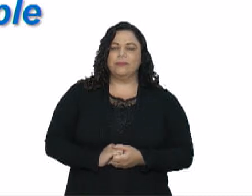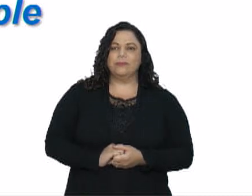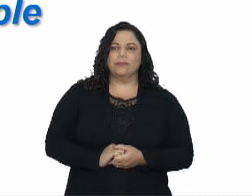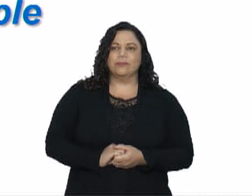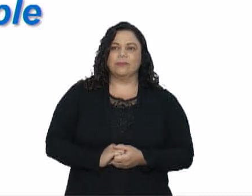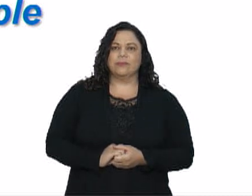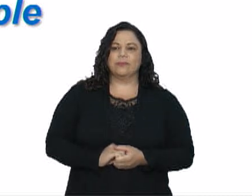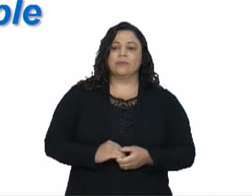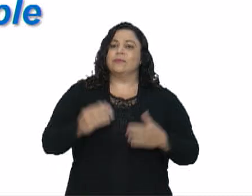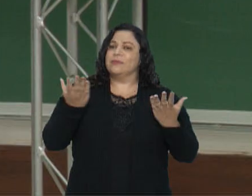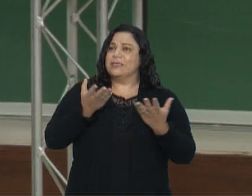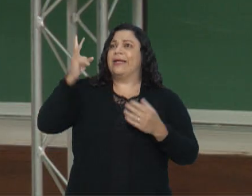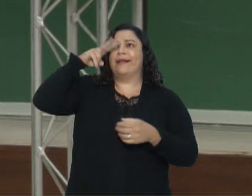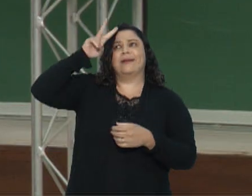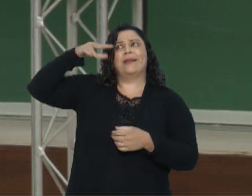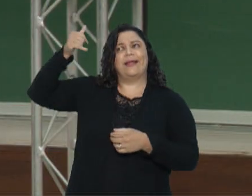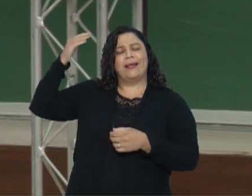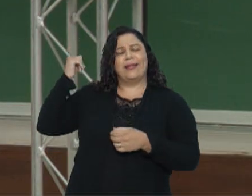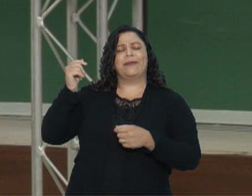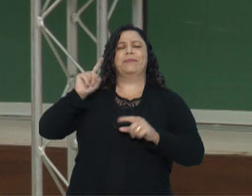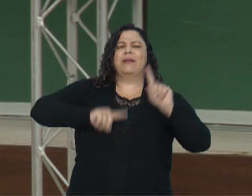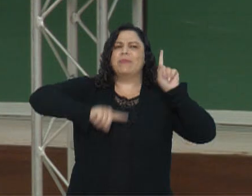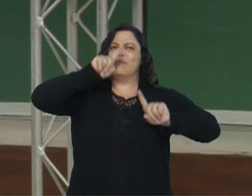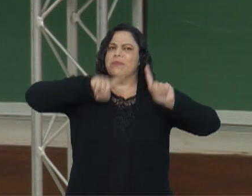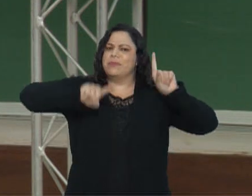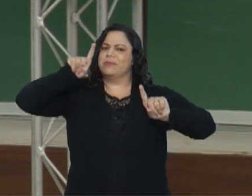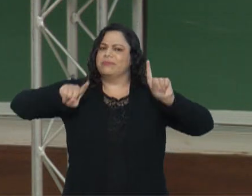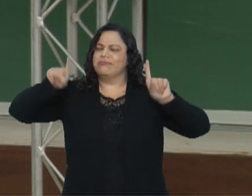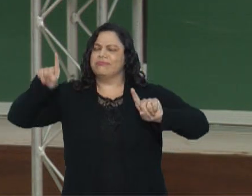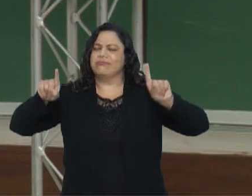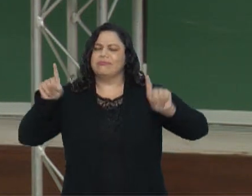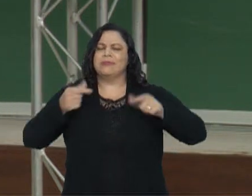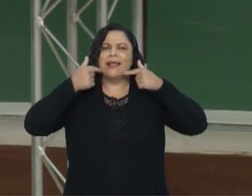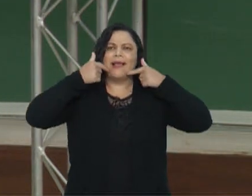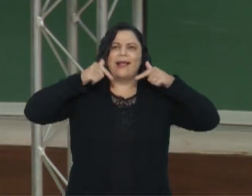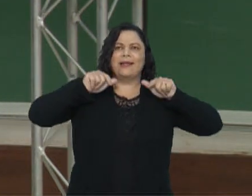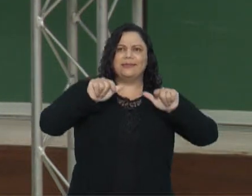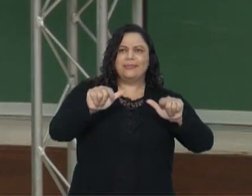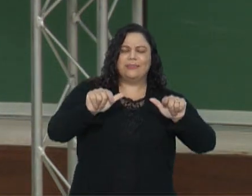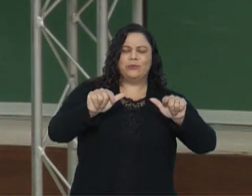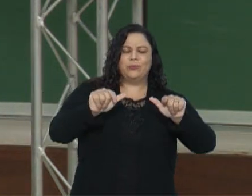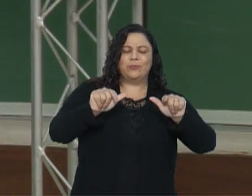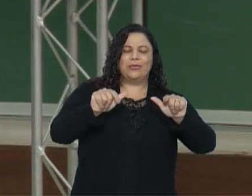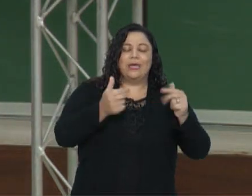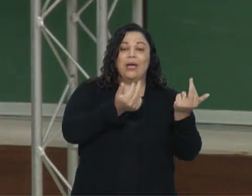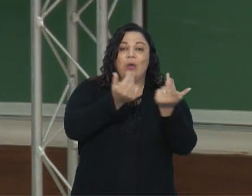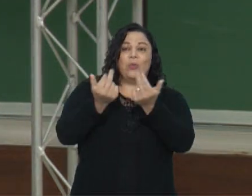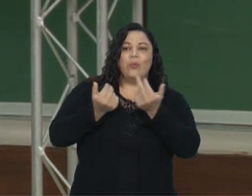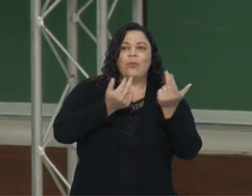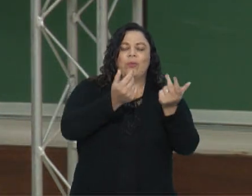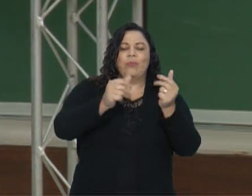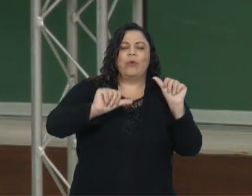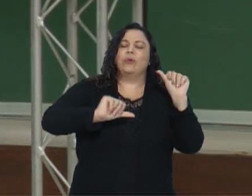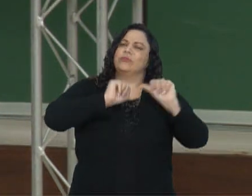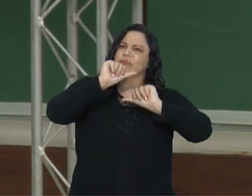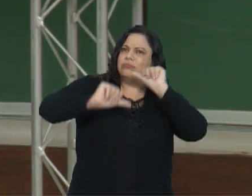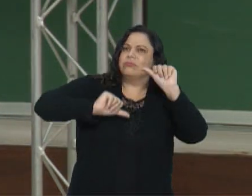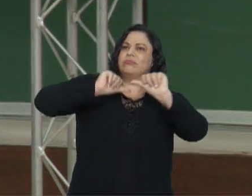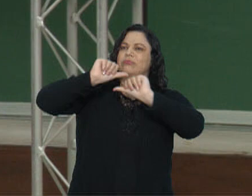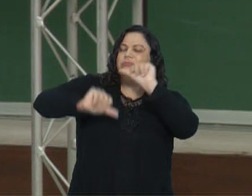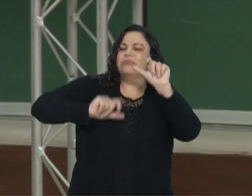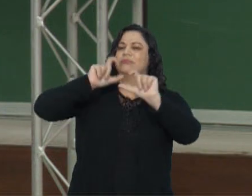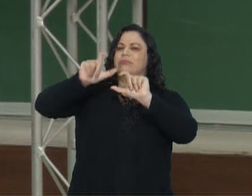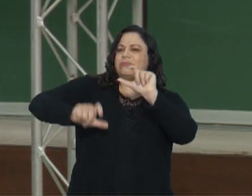nós trabalhamos, lembram? A variedade da língua, lembram disso? Uma mesma língua pode sofrer variações,